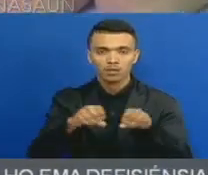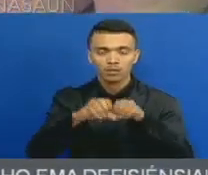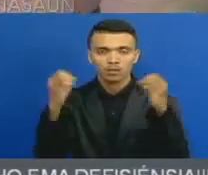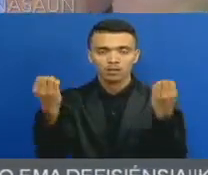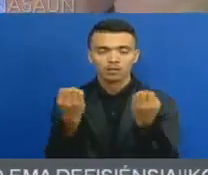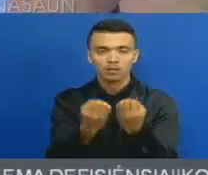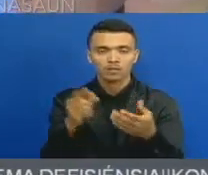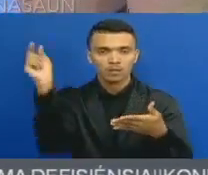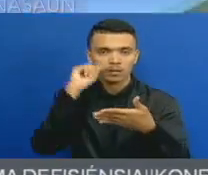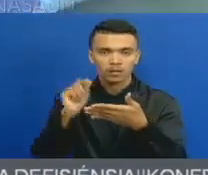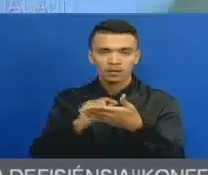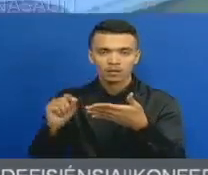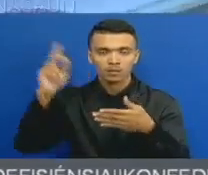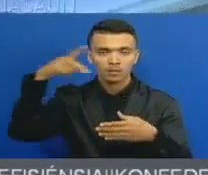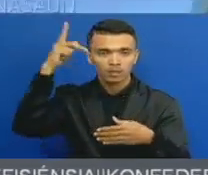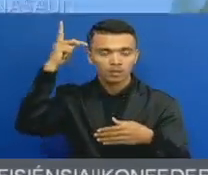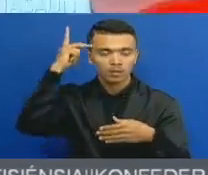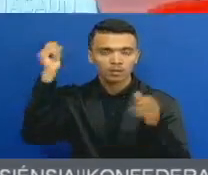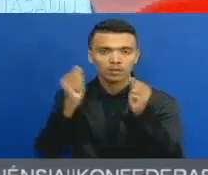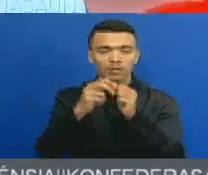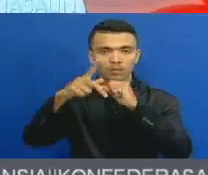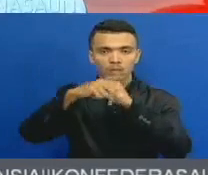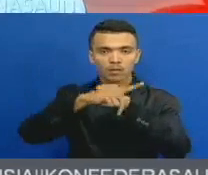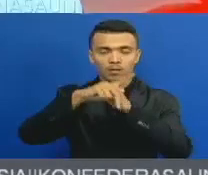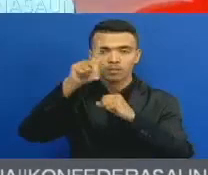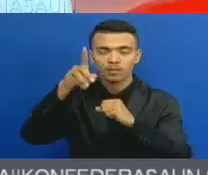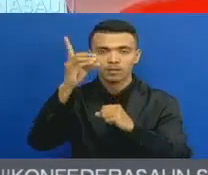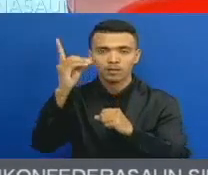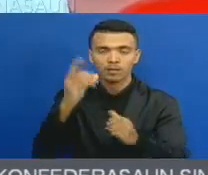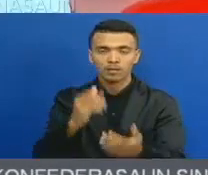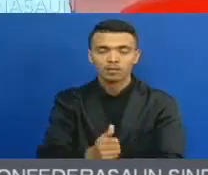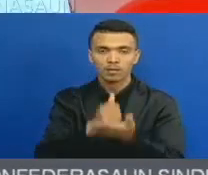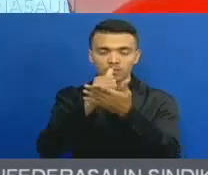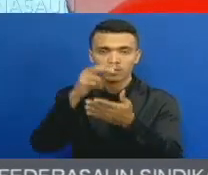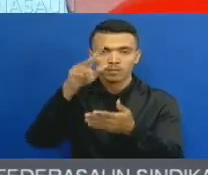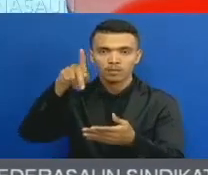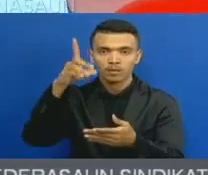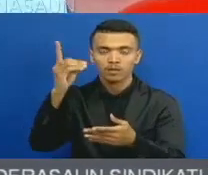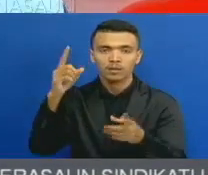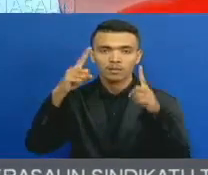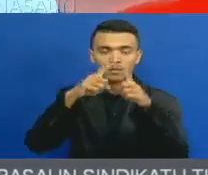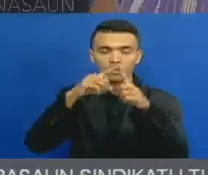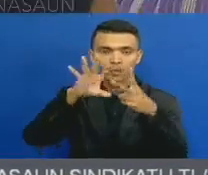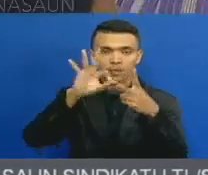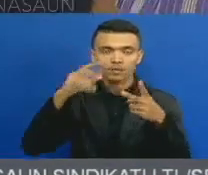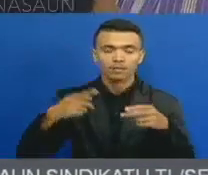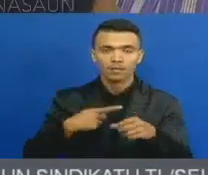mos assina acordo política ida ho Partido Democrático ho de apoio PD ba eleição parlamentar